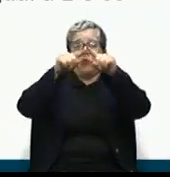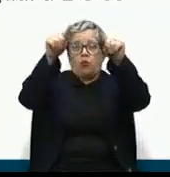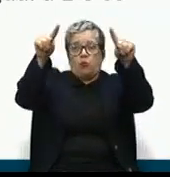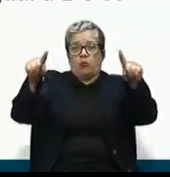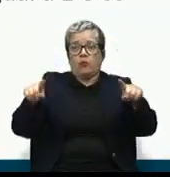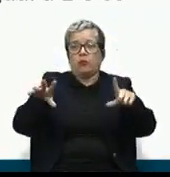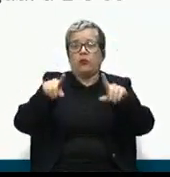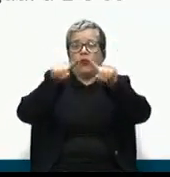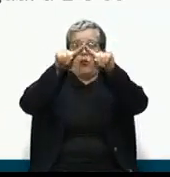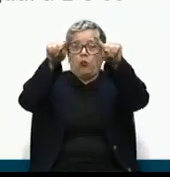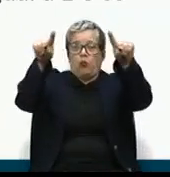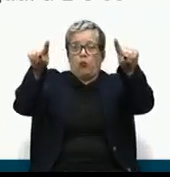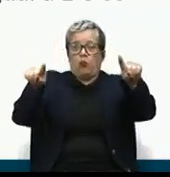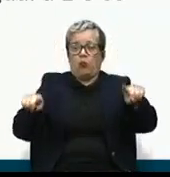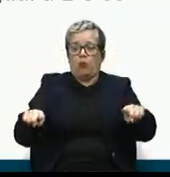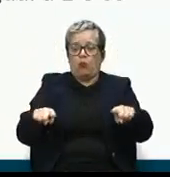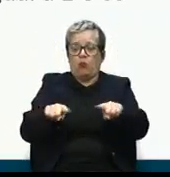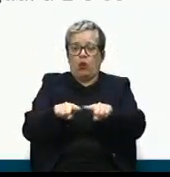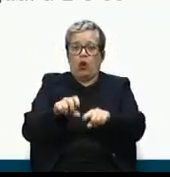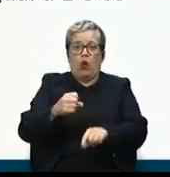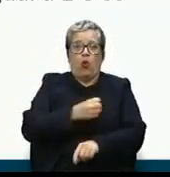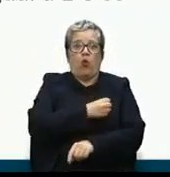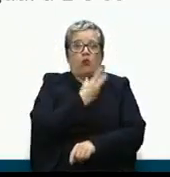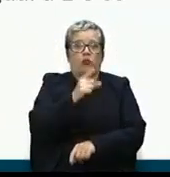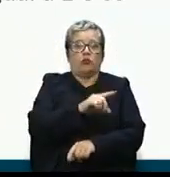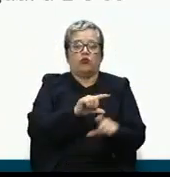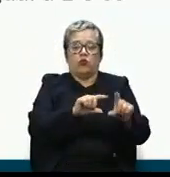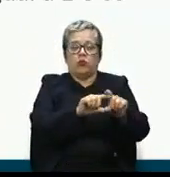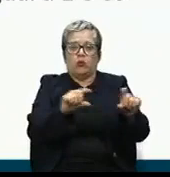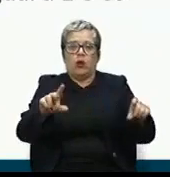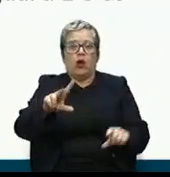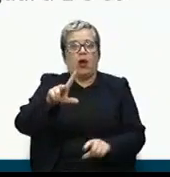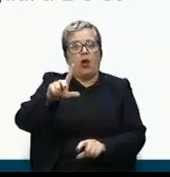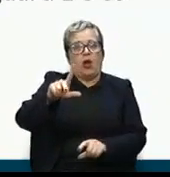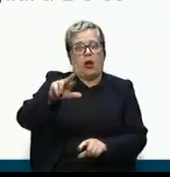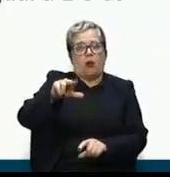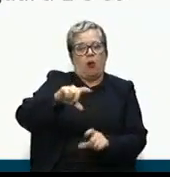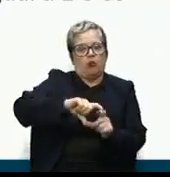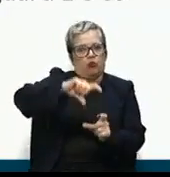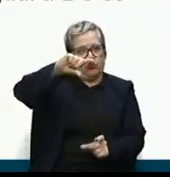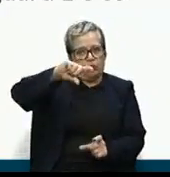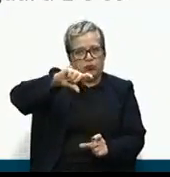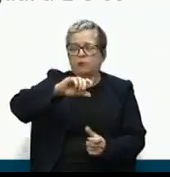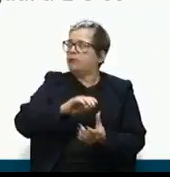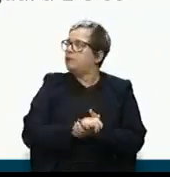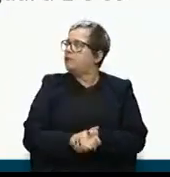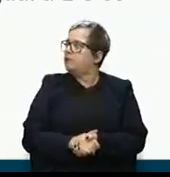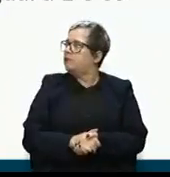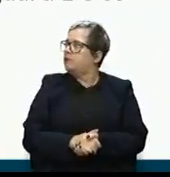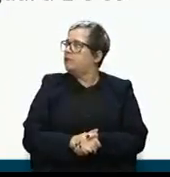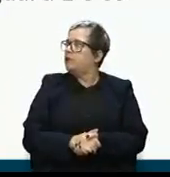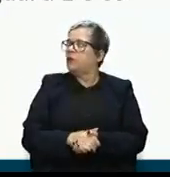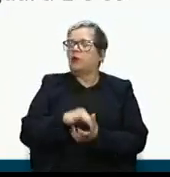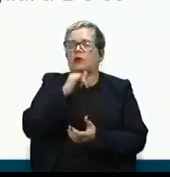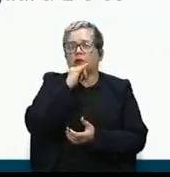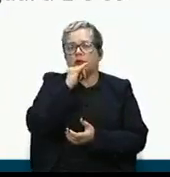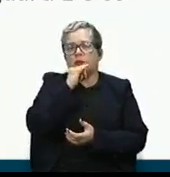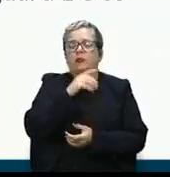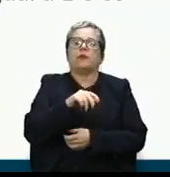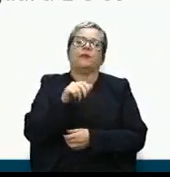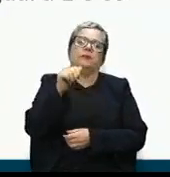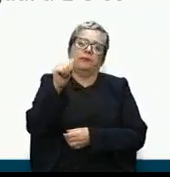significa isso? O número de linhas é igual ao número de colunas. Então, aqui no nosso exemplo, a